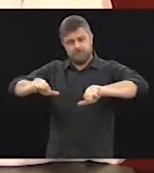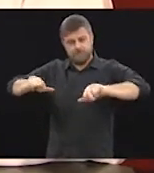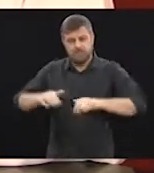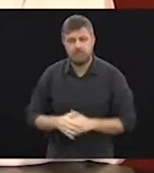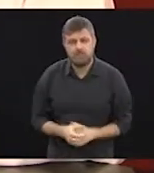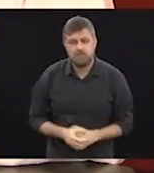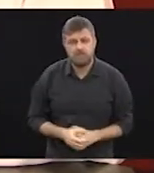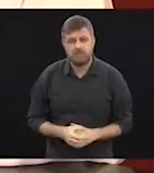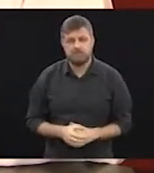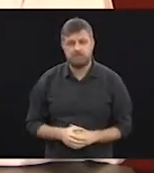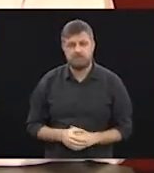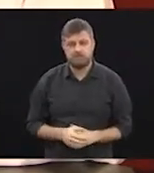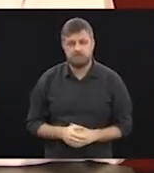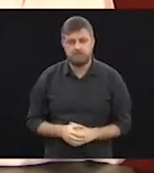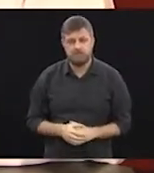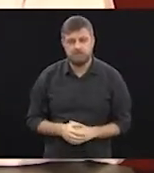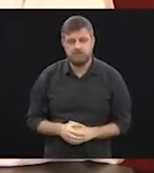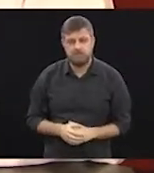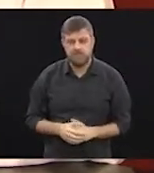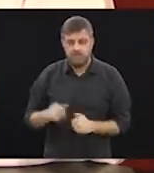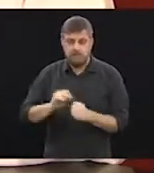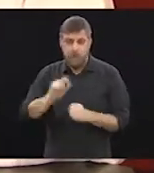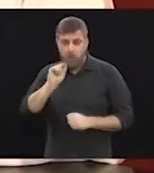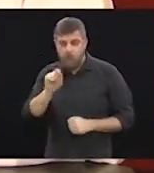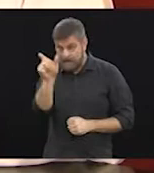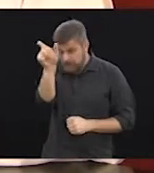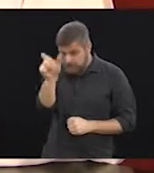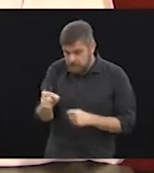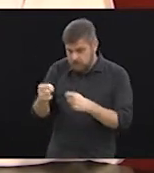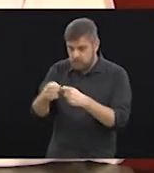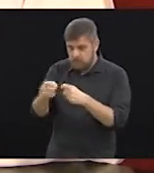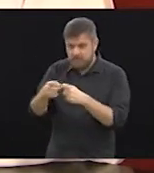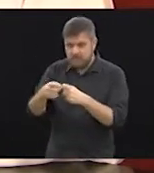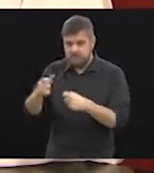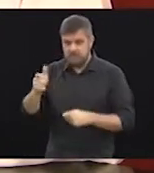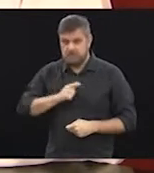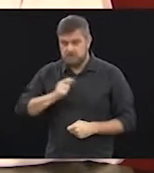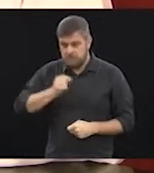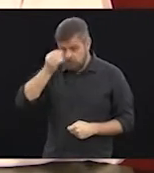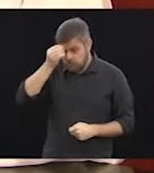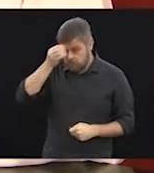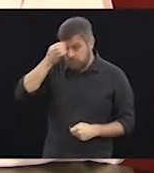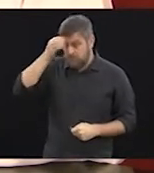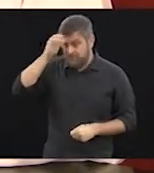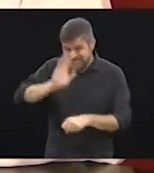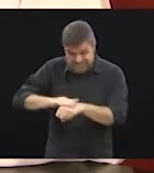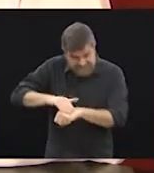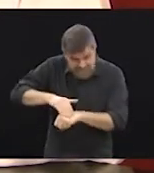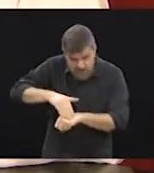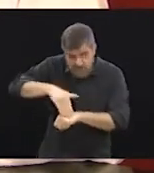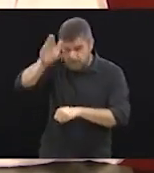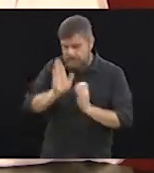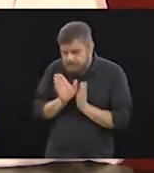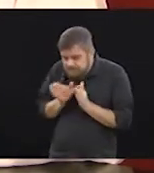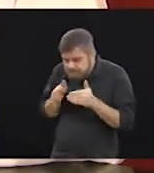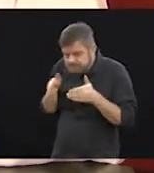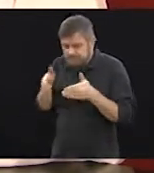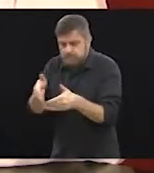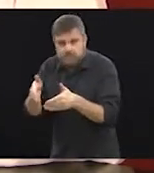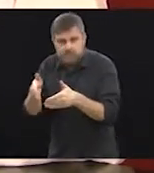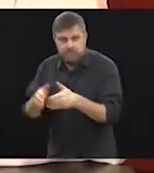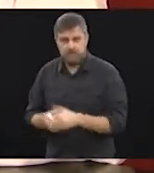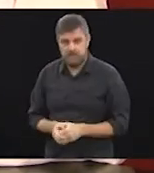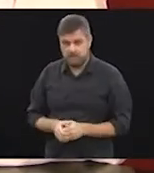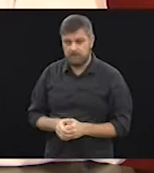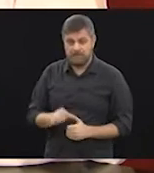muitas. Isso levou à necessidade de ter um conhecimento maior e